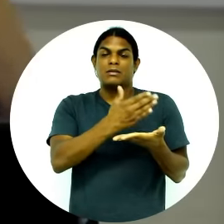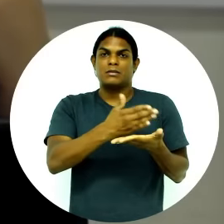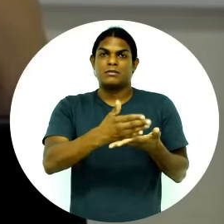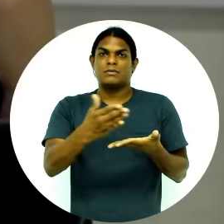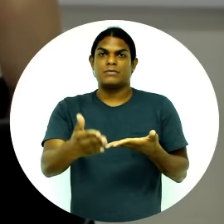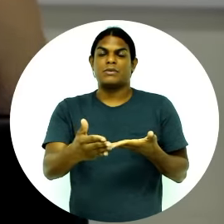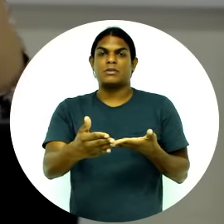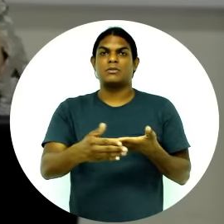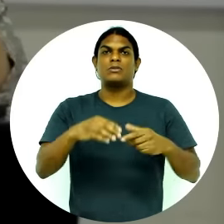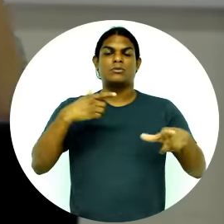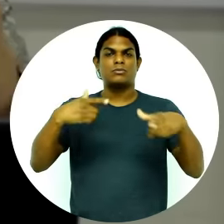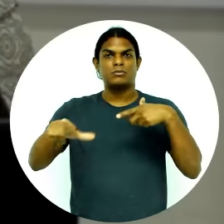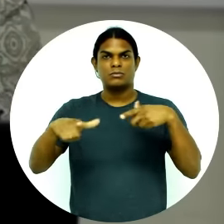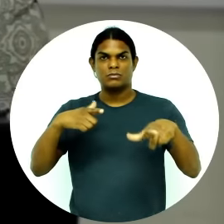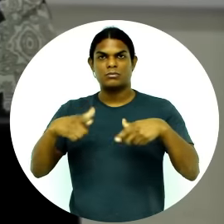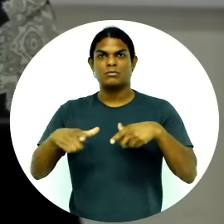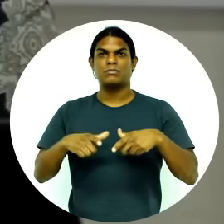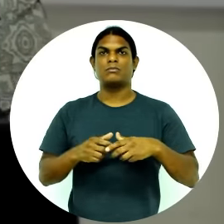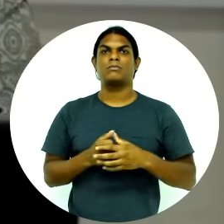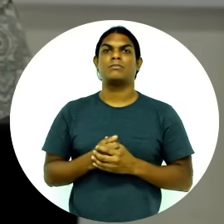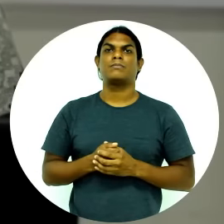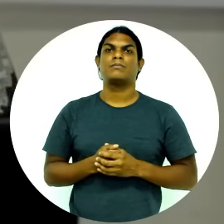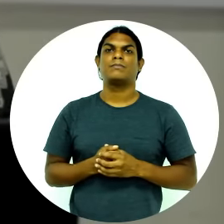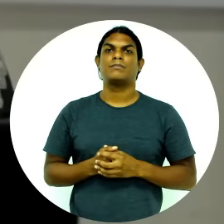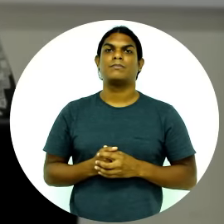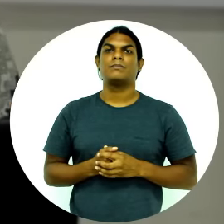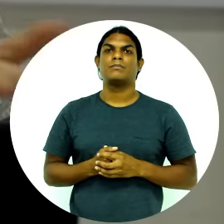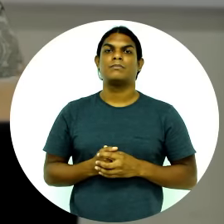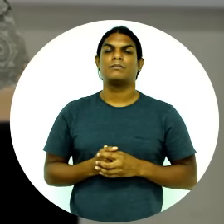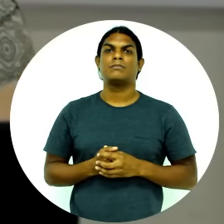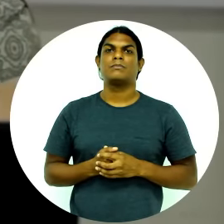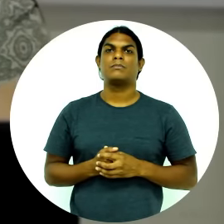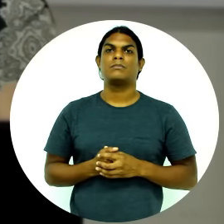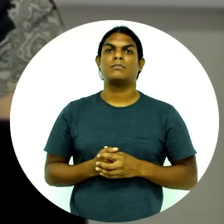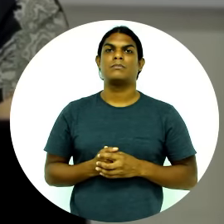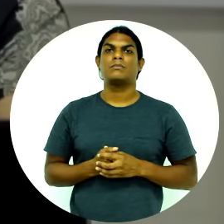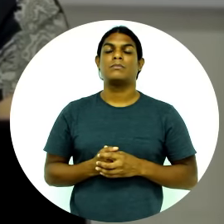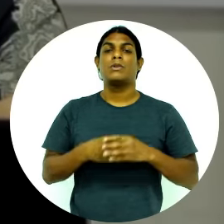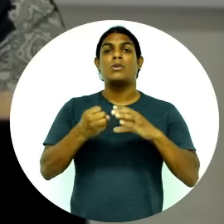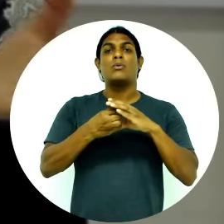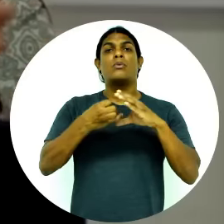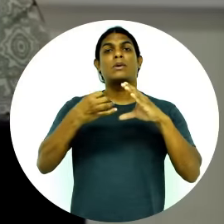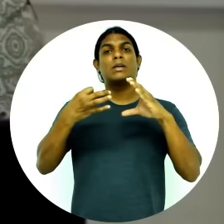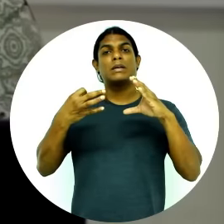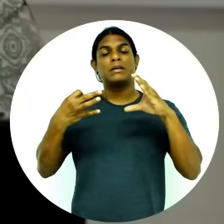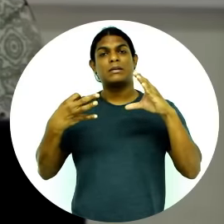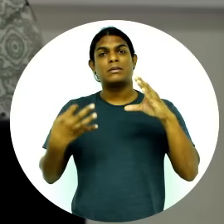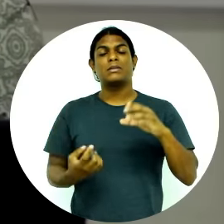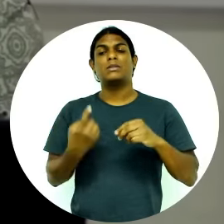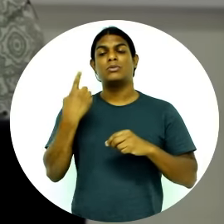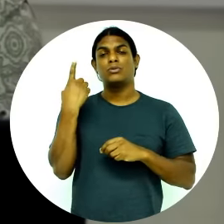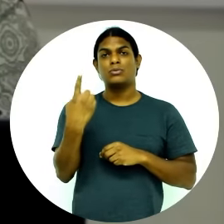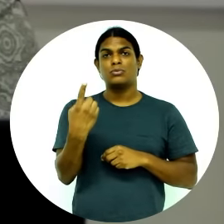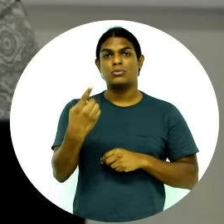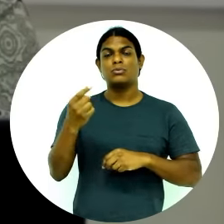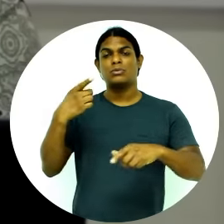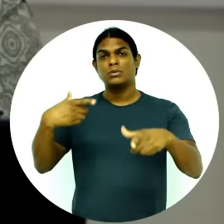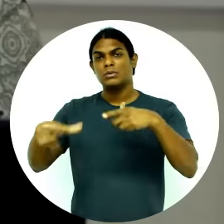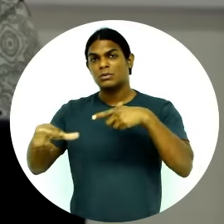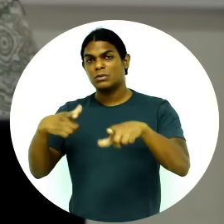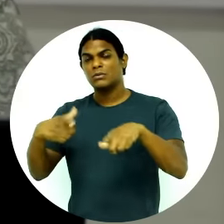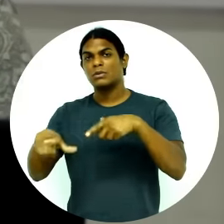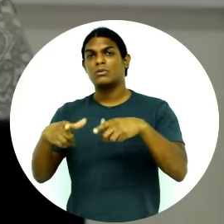ele estabelece padrões semelhantes de desempenho em todos os seus colaboradores. Ele nem diz que